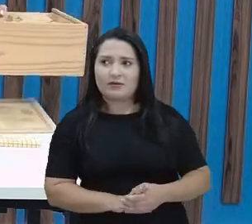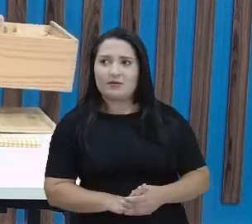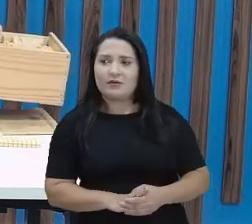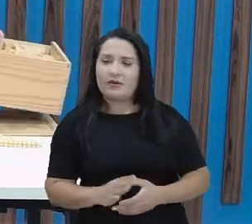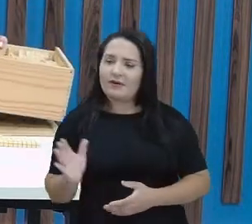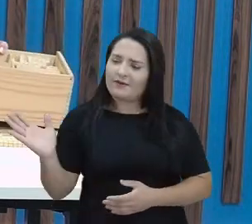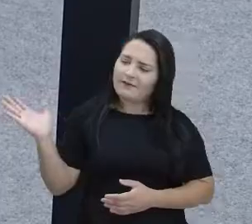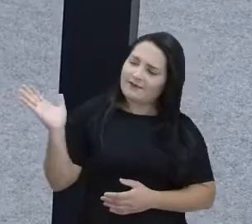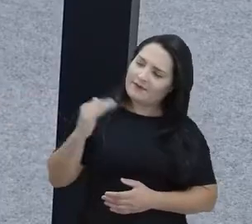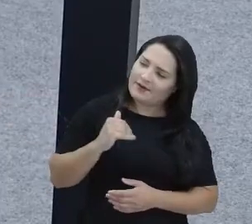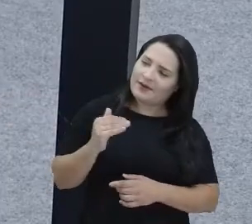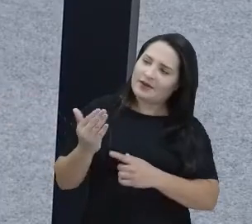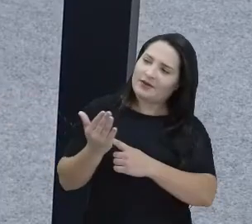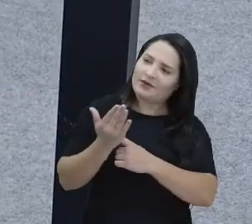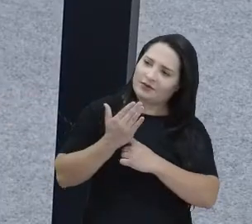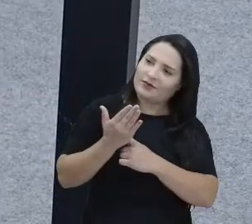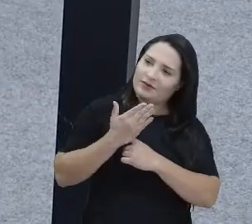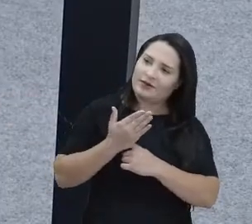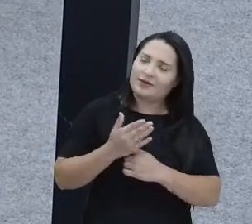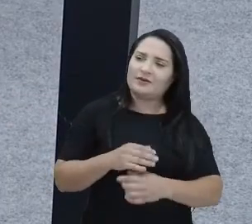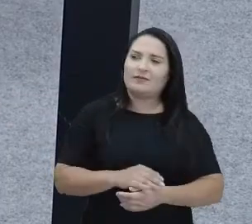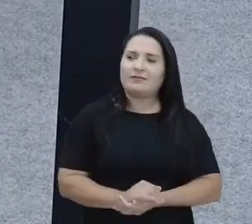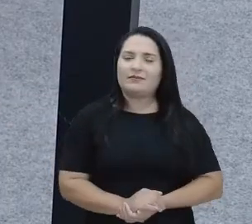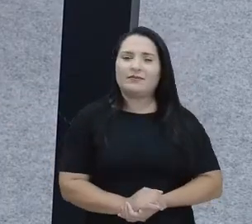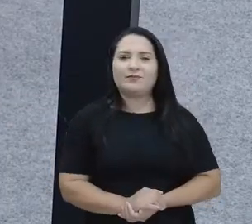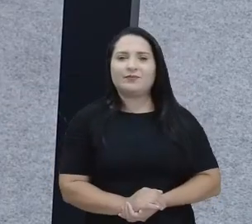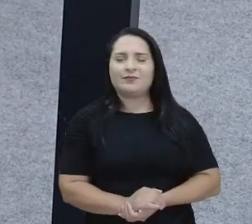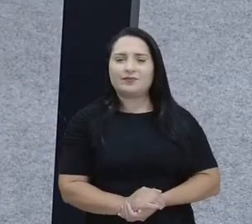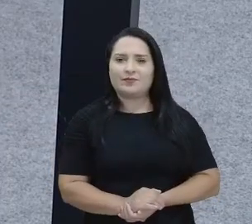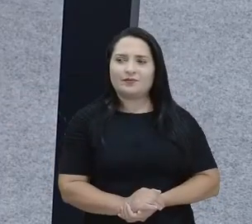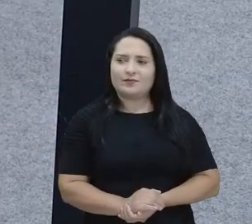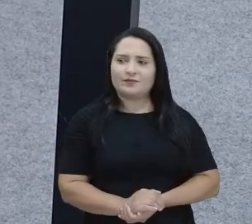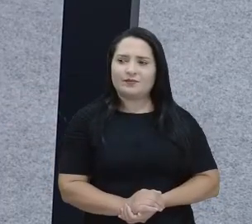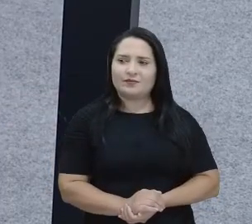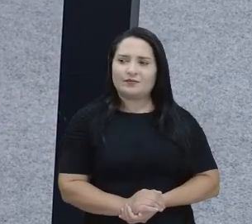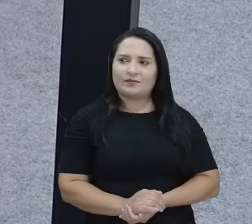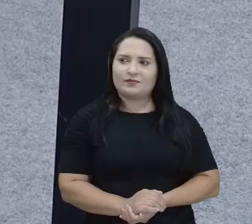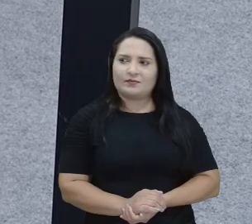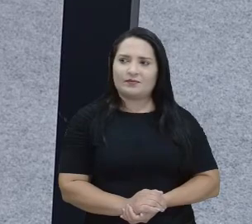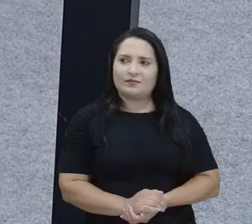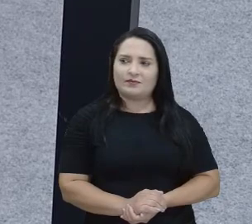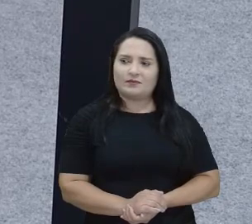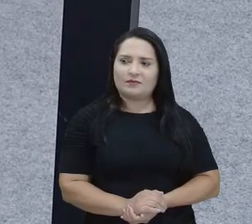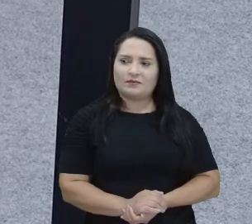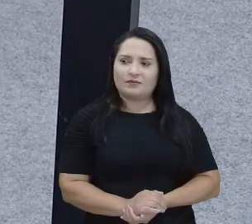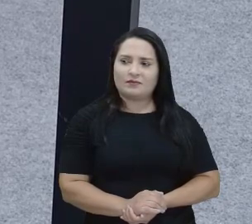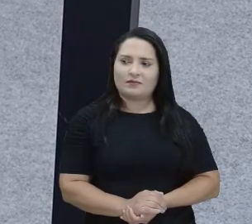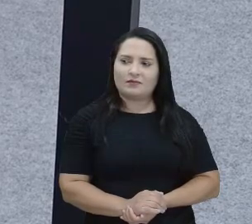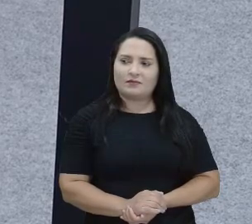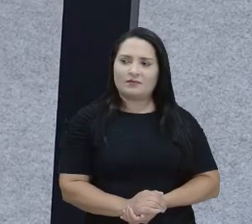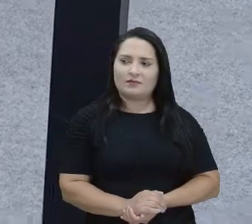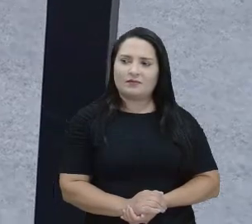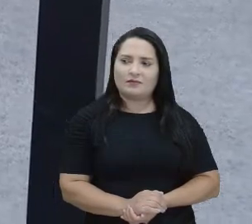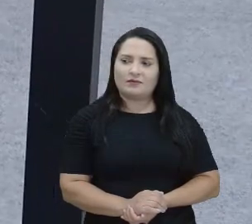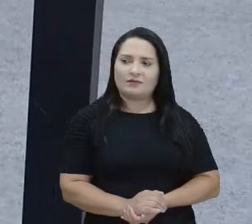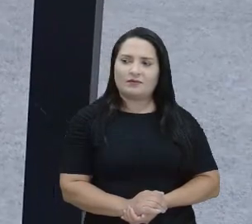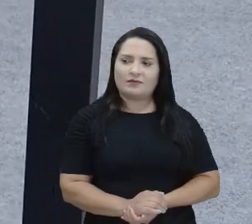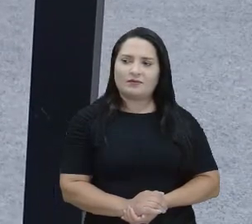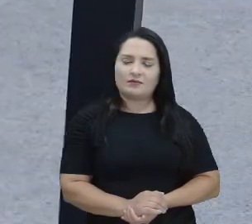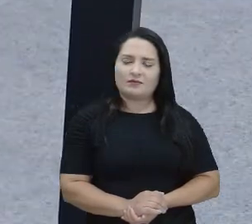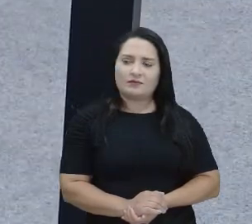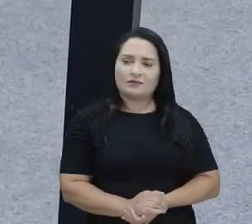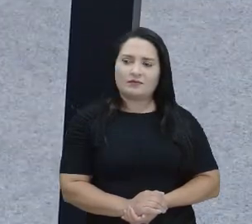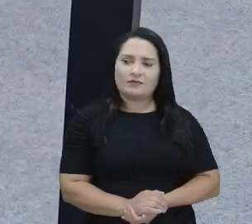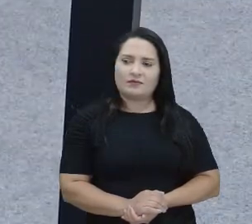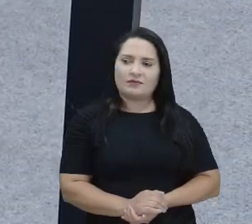vir, venha me ajudar, é sempre muito bem-vindo, ajuda. Aqui, vamos lá. Aí eu tenho 3,